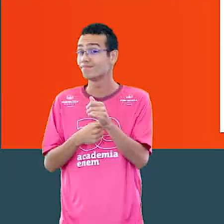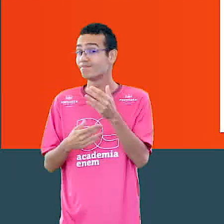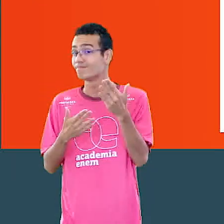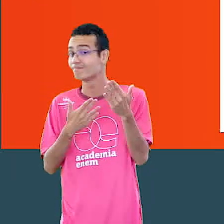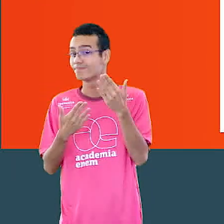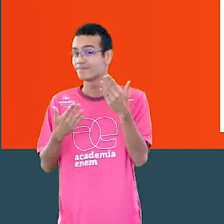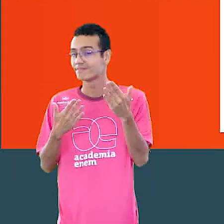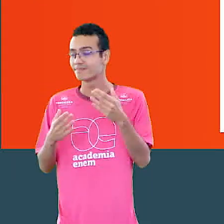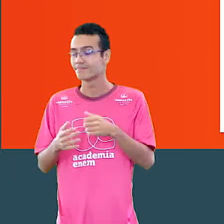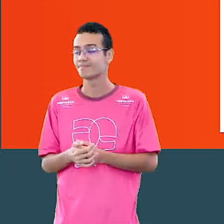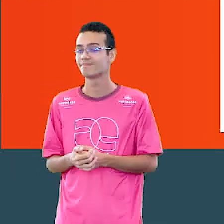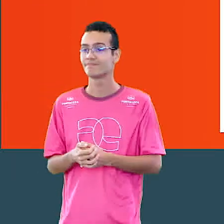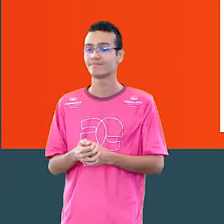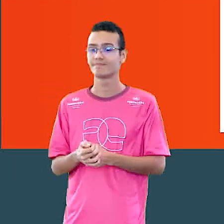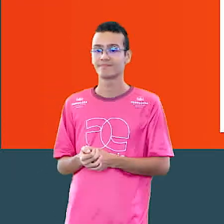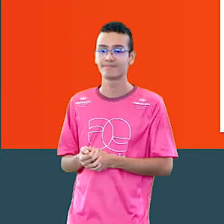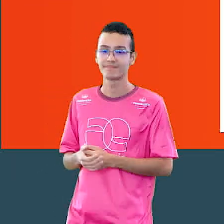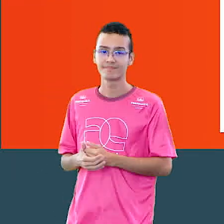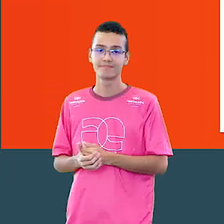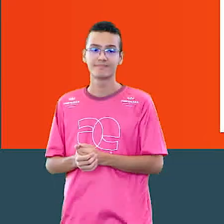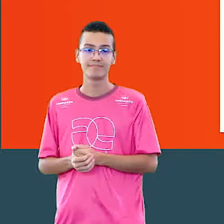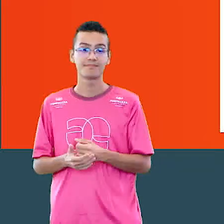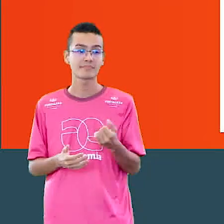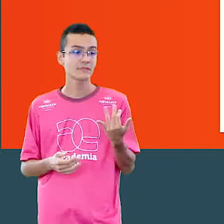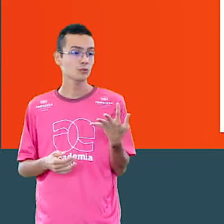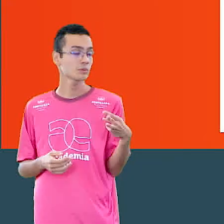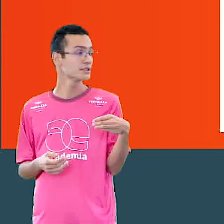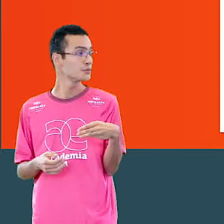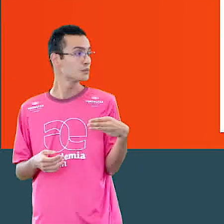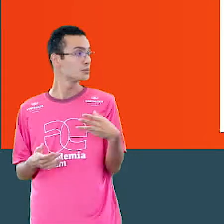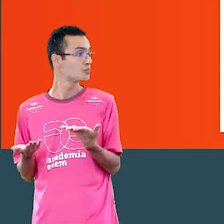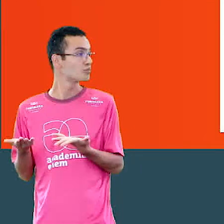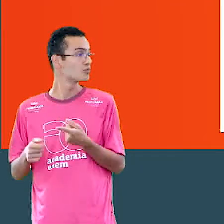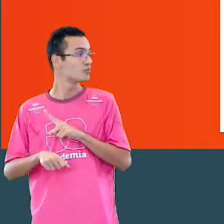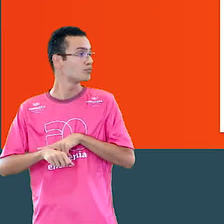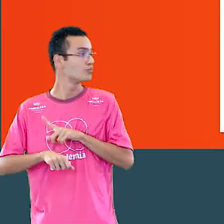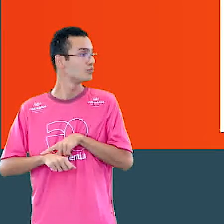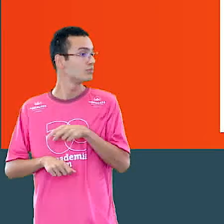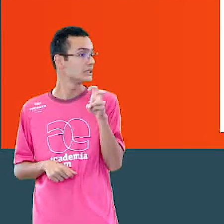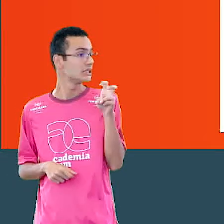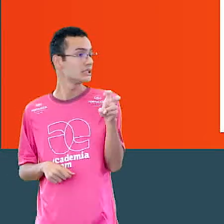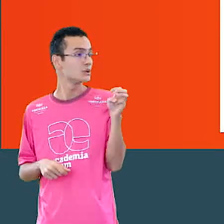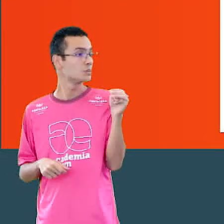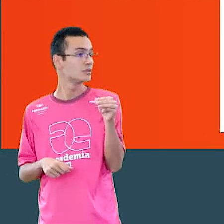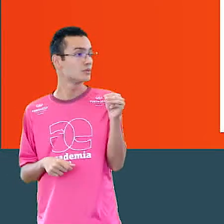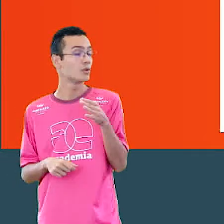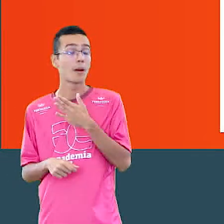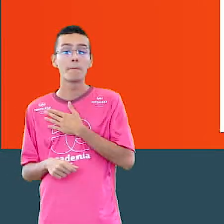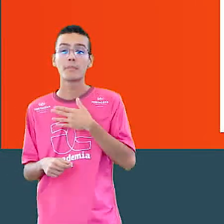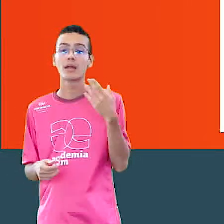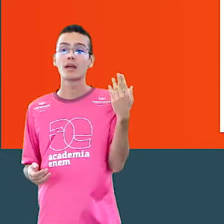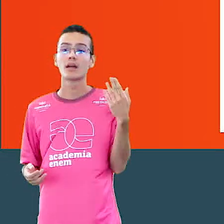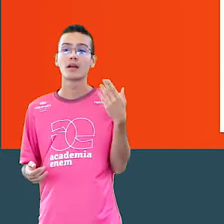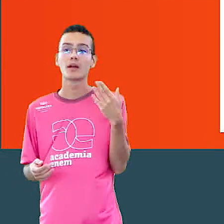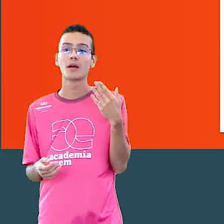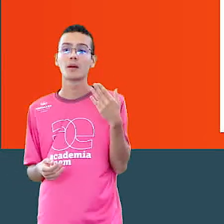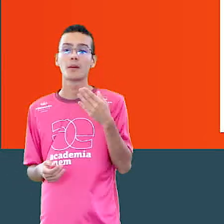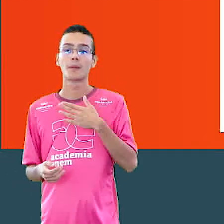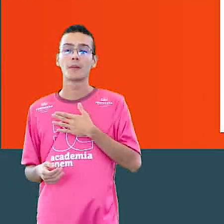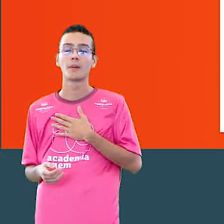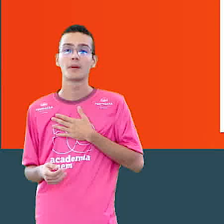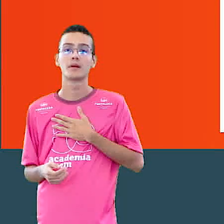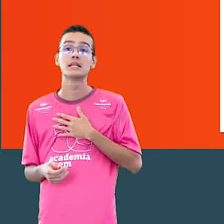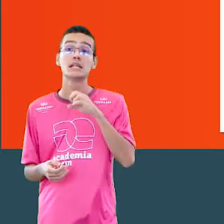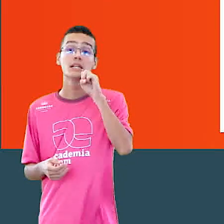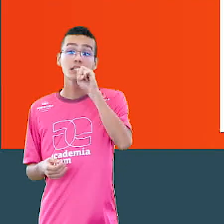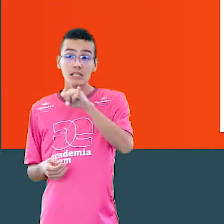Estou apostando, Juninho. Ei, Juninho, quantos minutos eu tenho? 5? Qual a minha aposta? Se cair Conceição